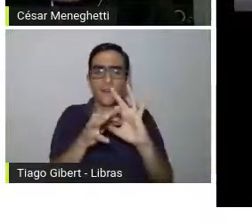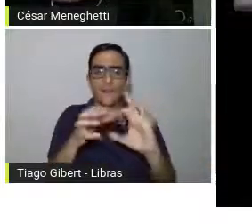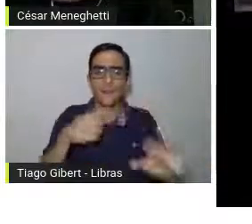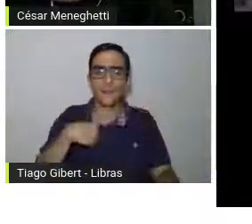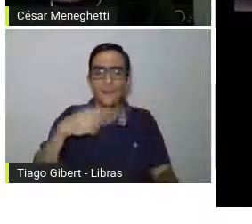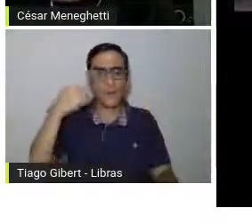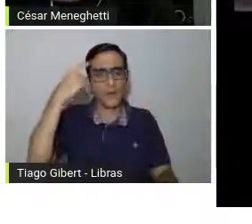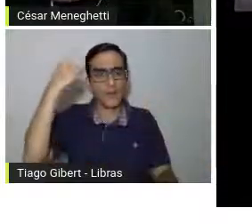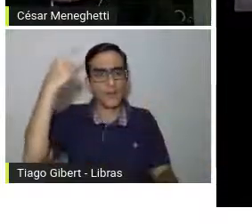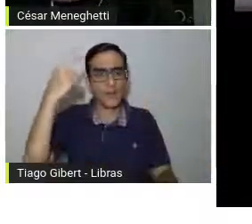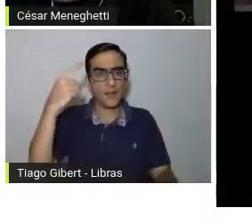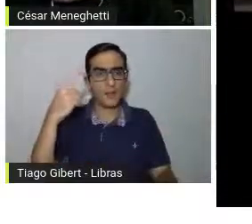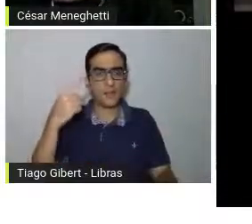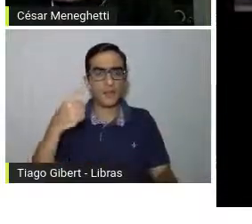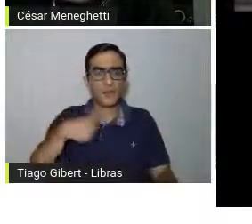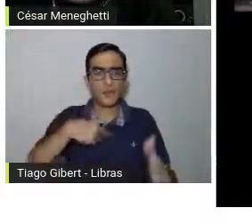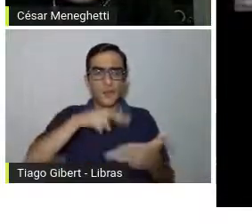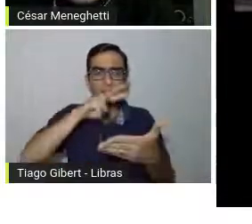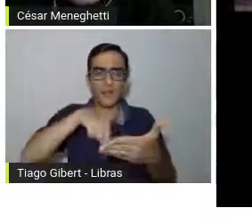lendo